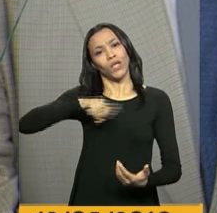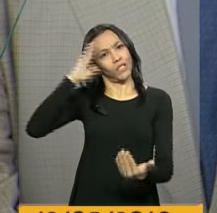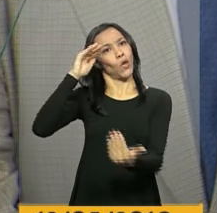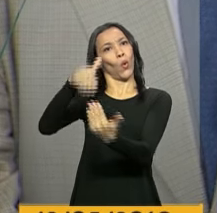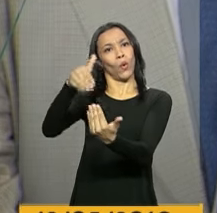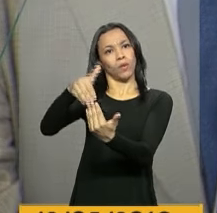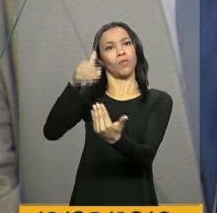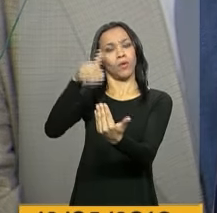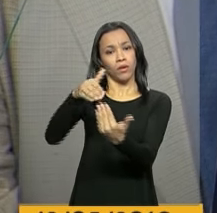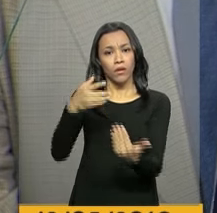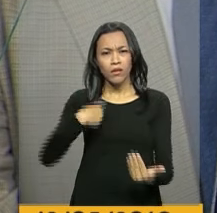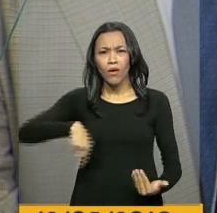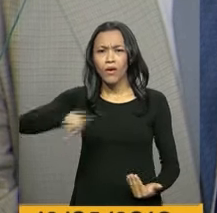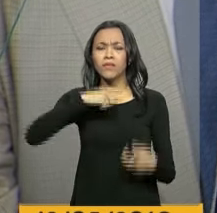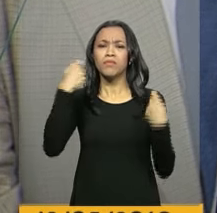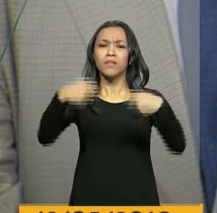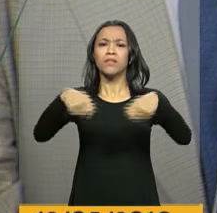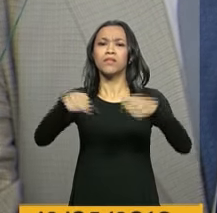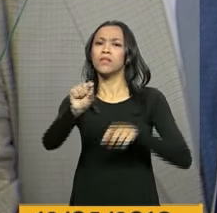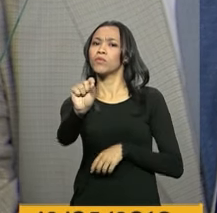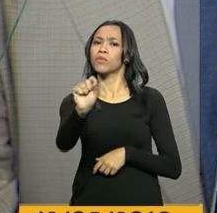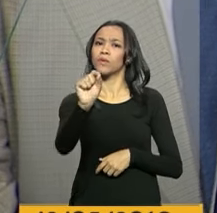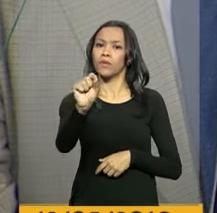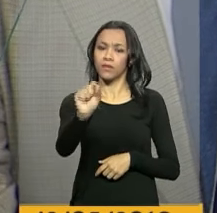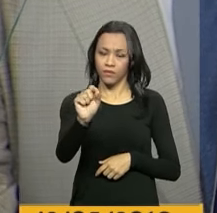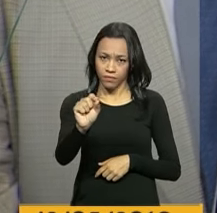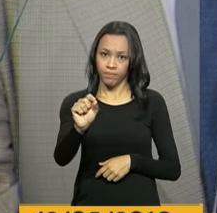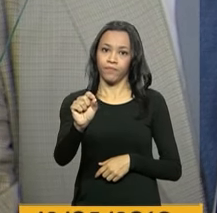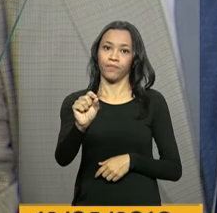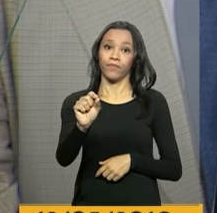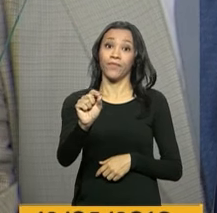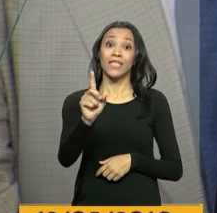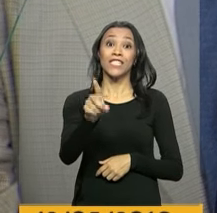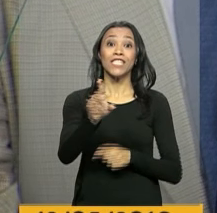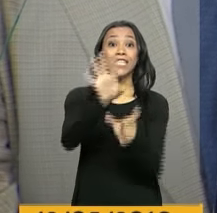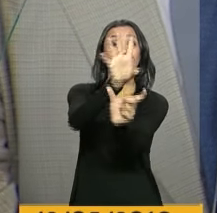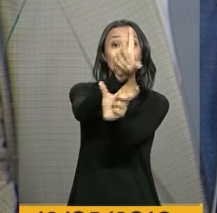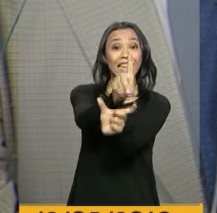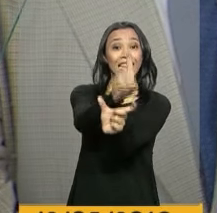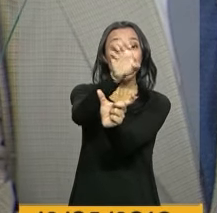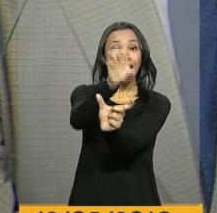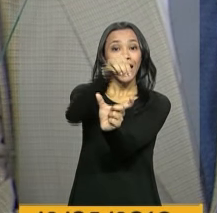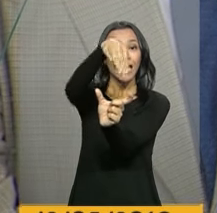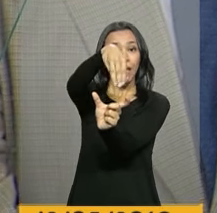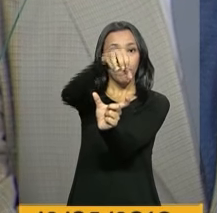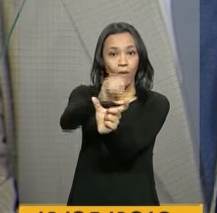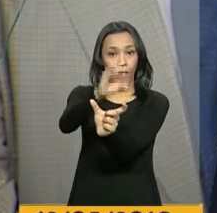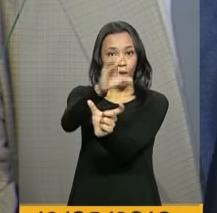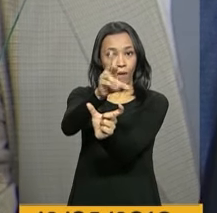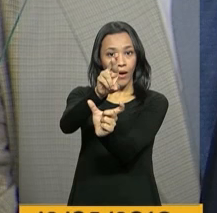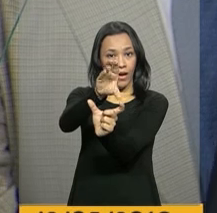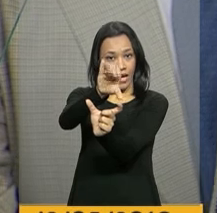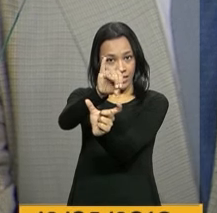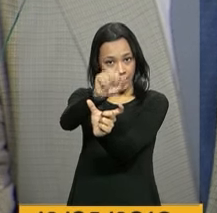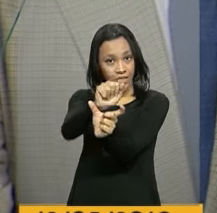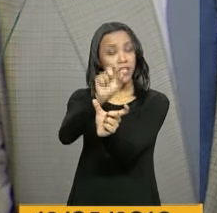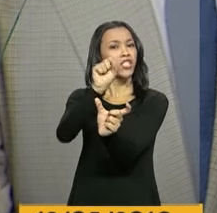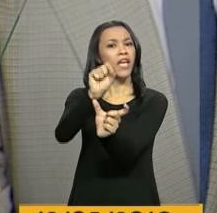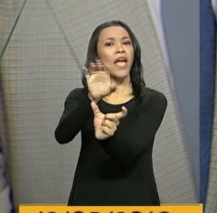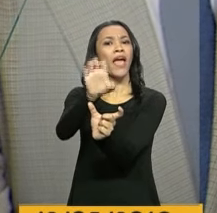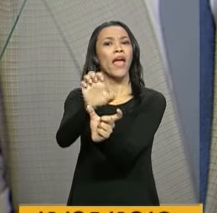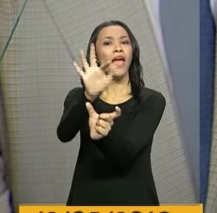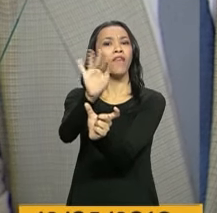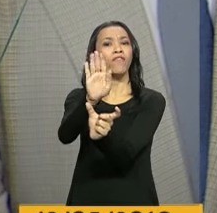isso. Nós precisamos atingir aquilo que eu chamo de democracia da eficiência. Porque se no passado